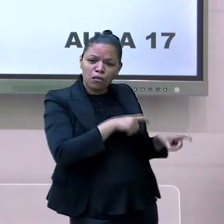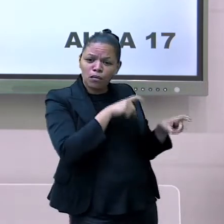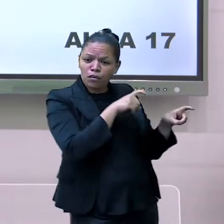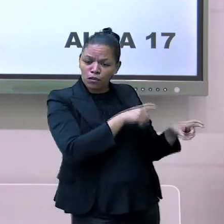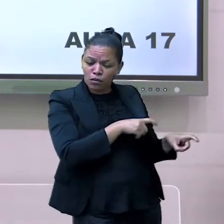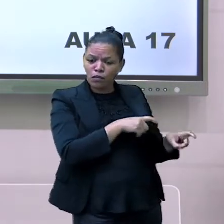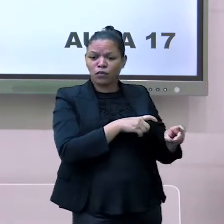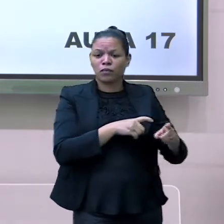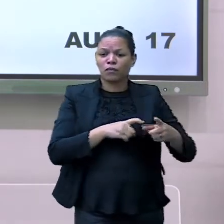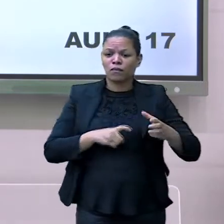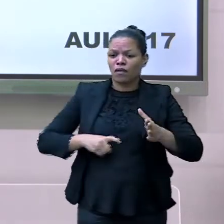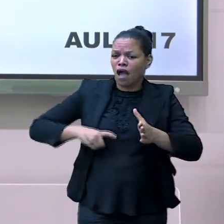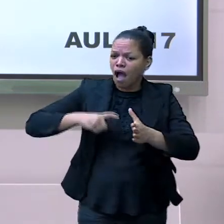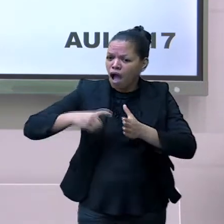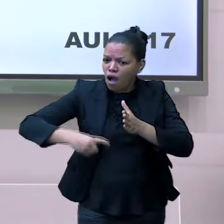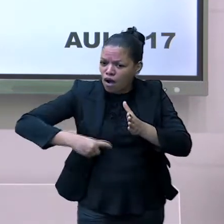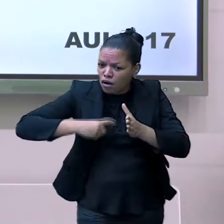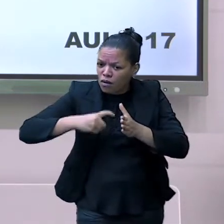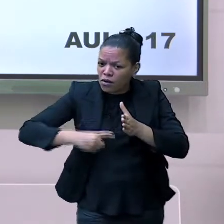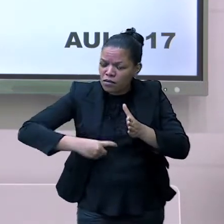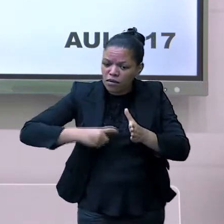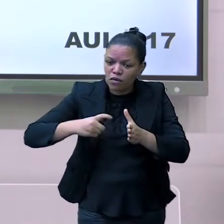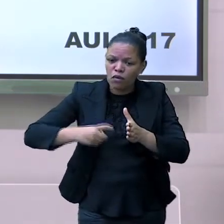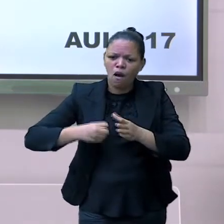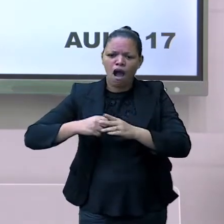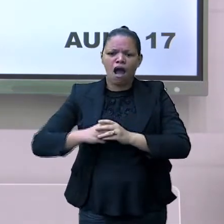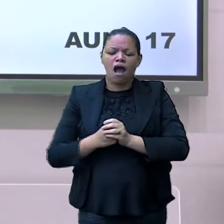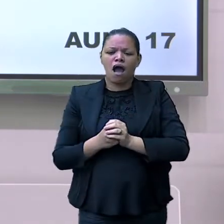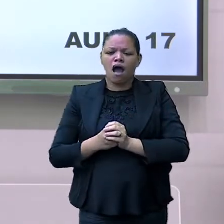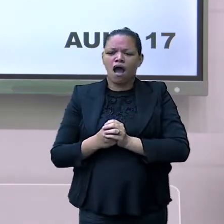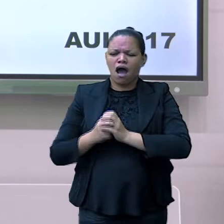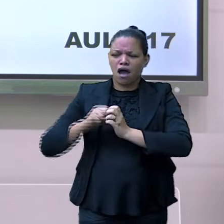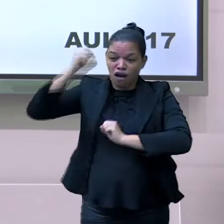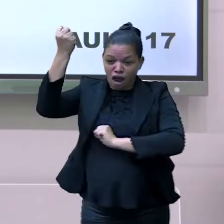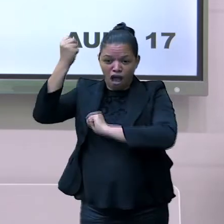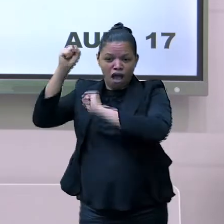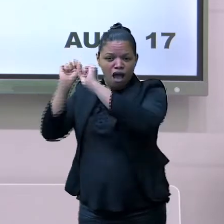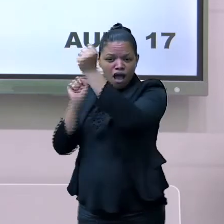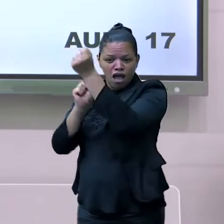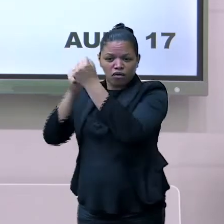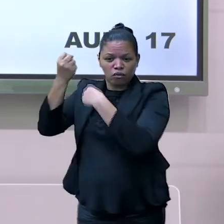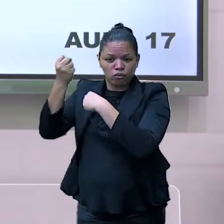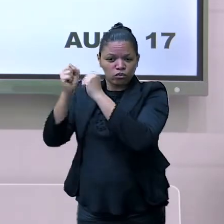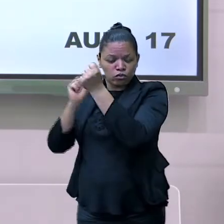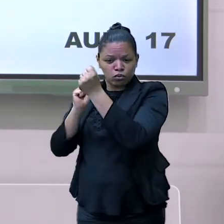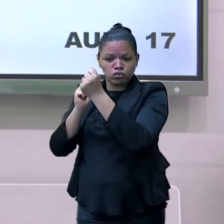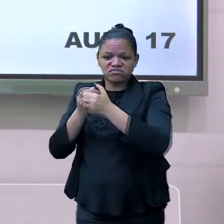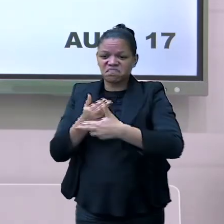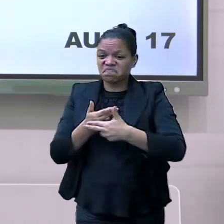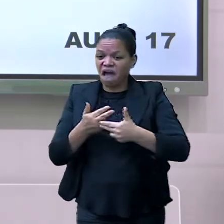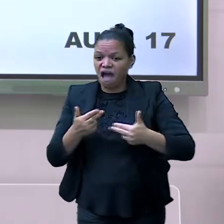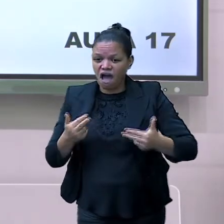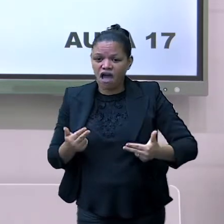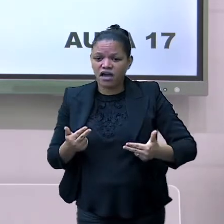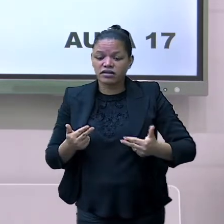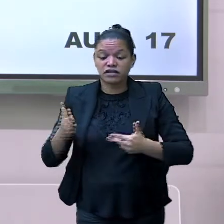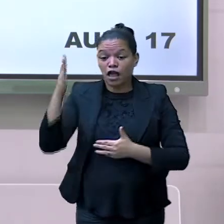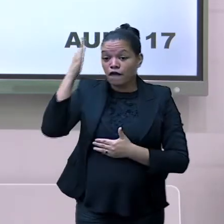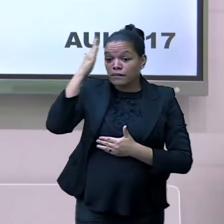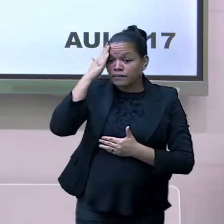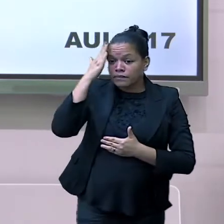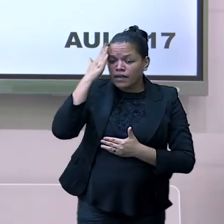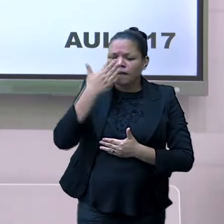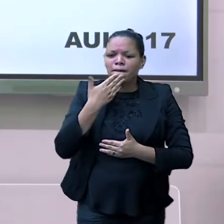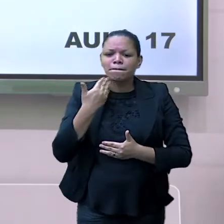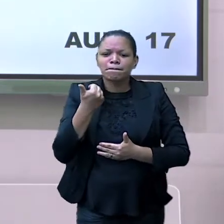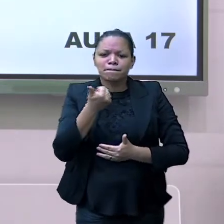ele é muito rico em seus produtos naturais, suas riquezas naturais. E para isso a gente vai entender que tanto a